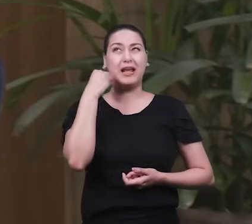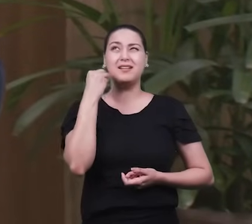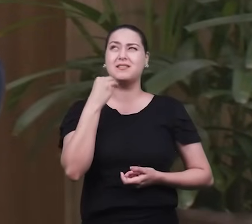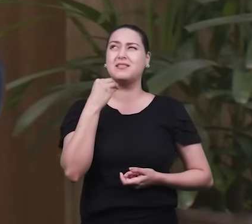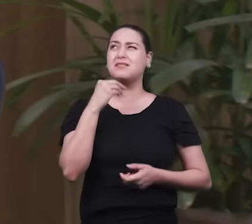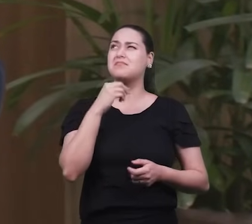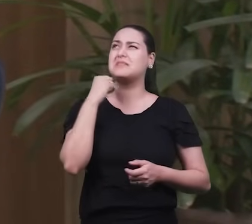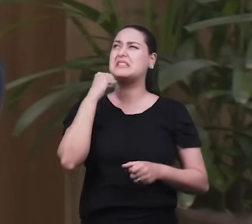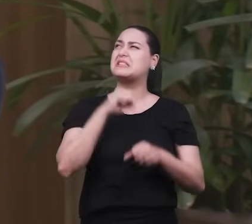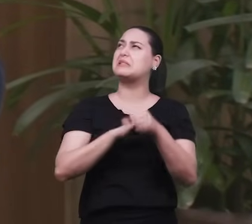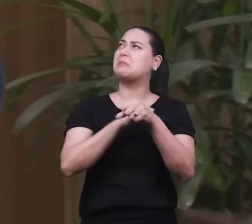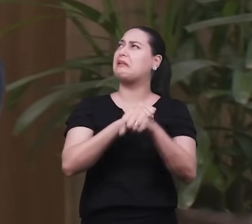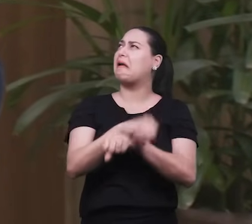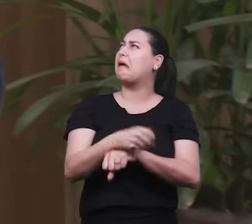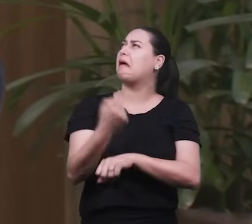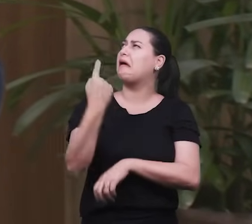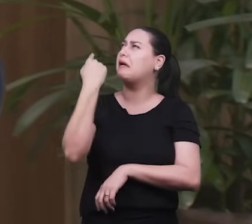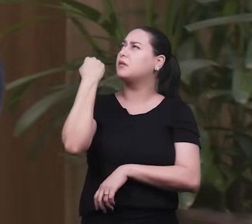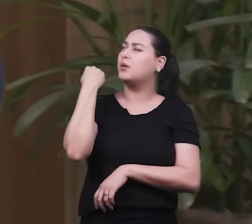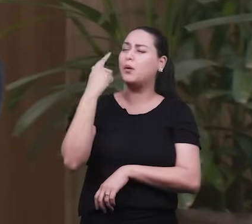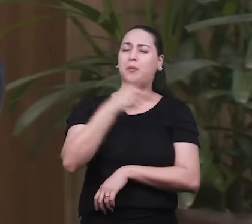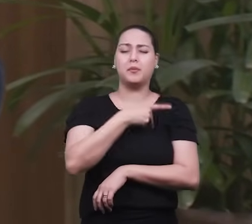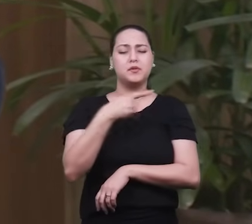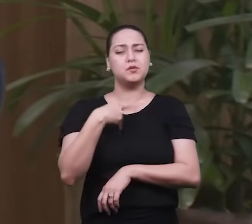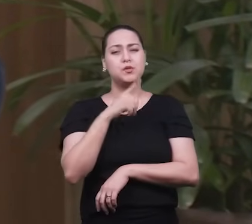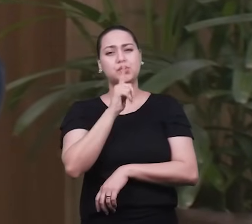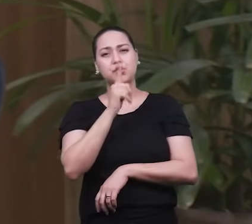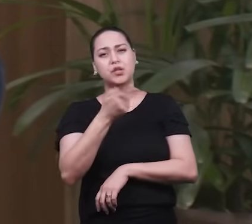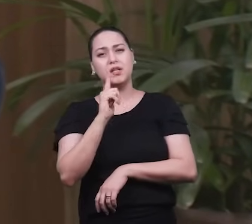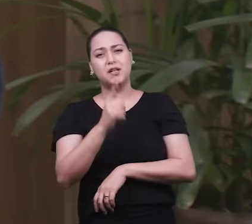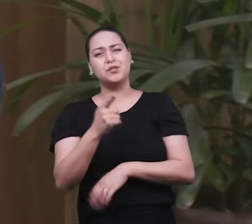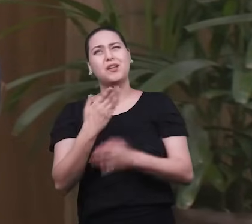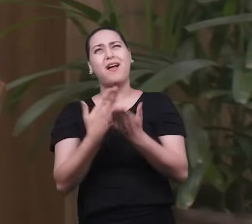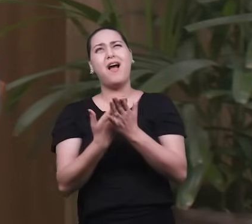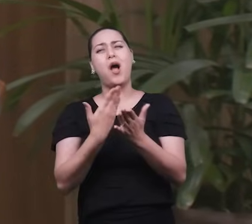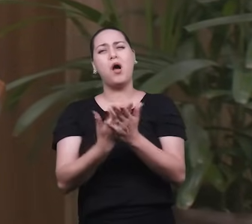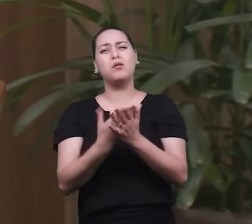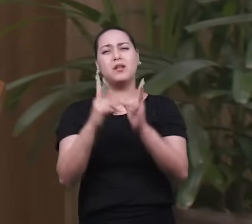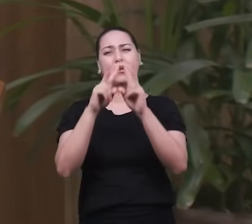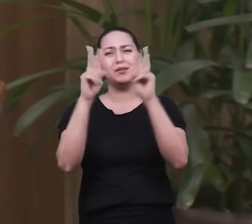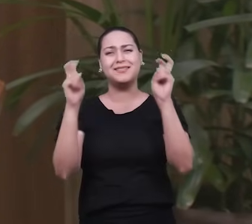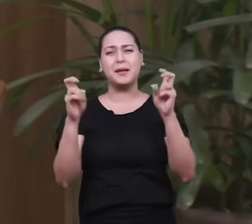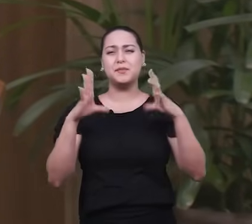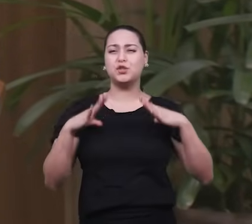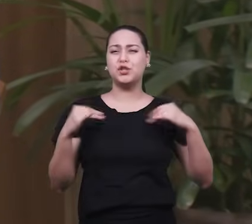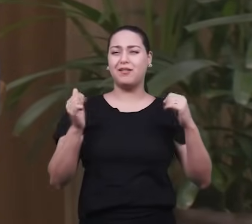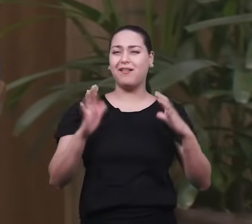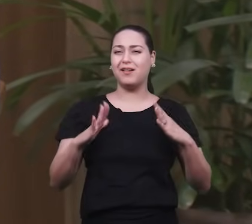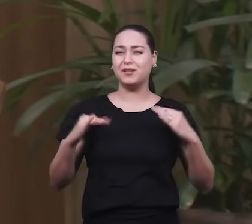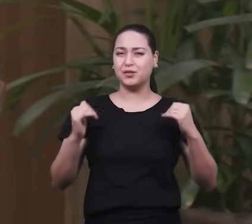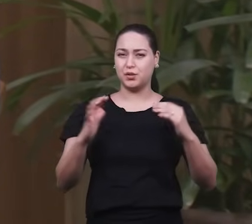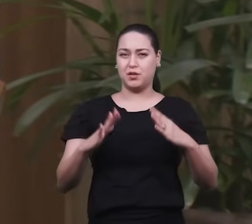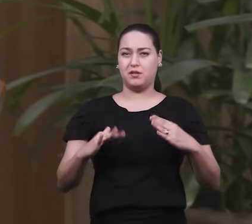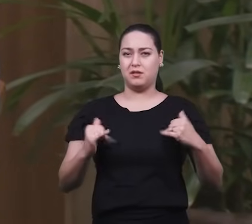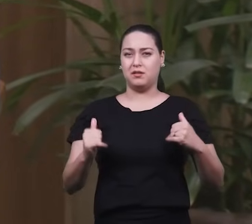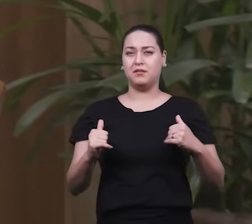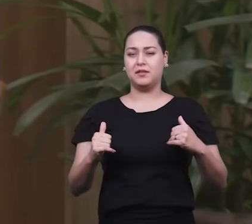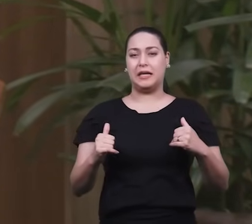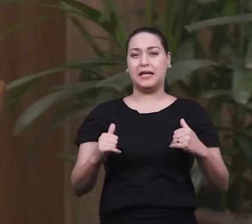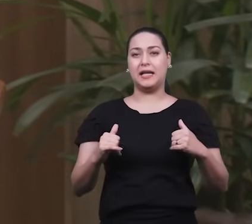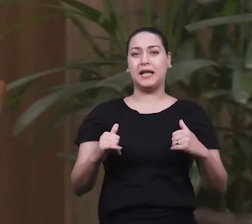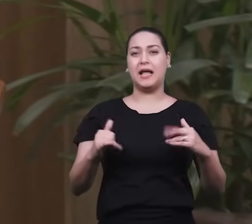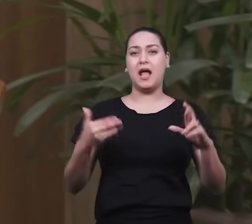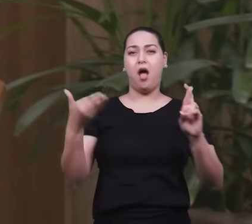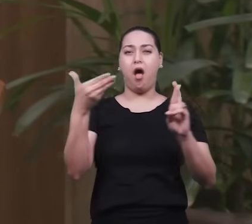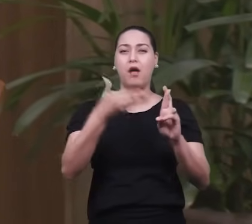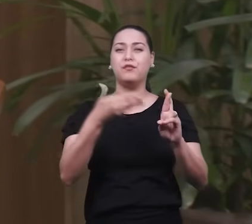últimos seminários, o pastor Gedeuti dando aquela aula sobre anjos, e